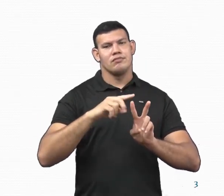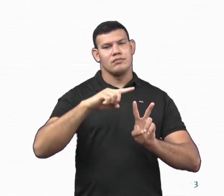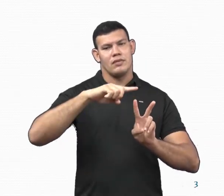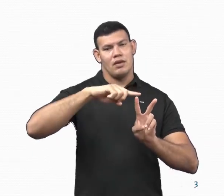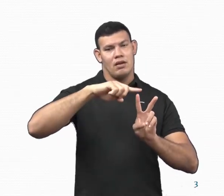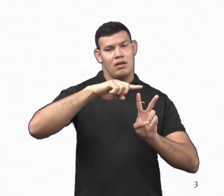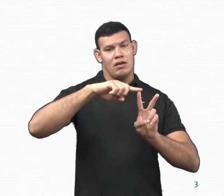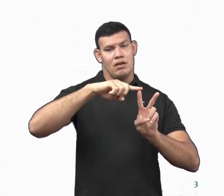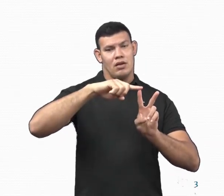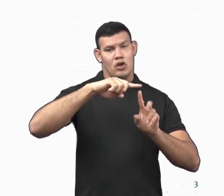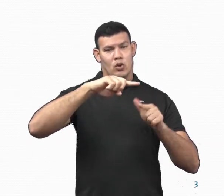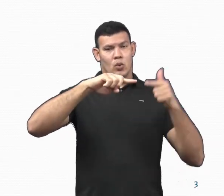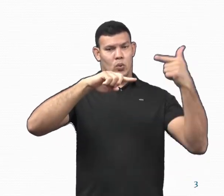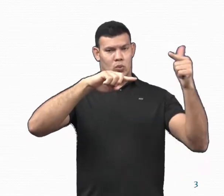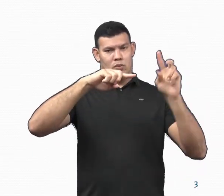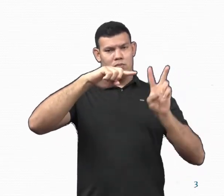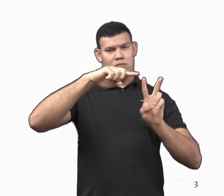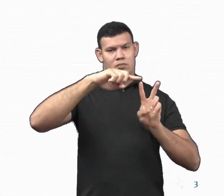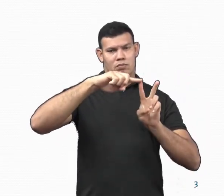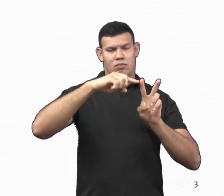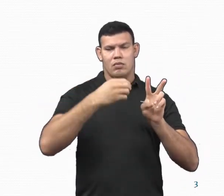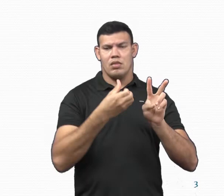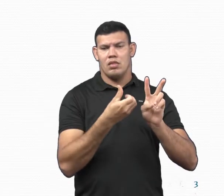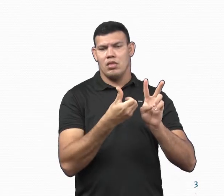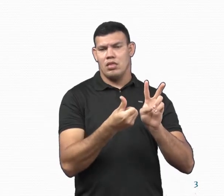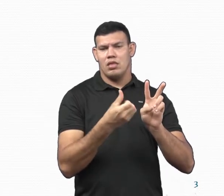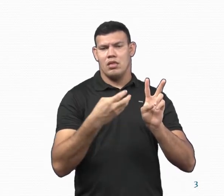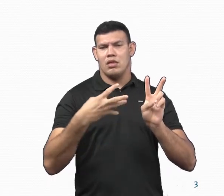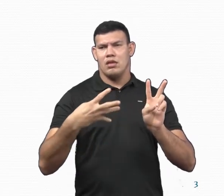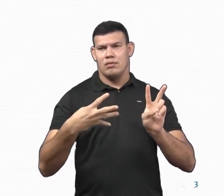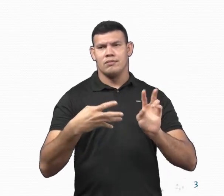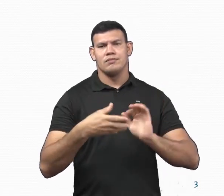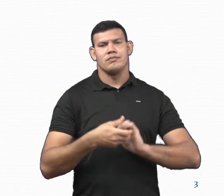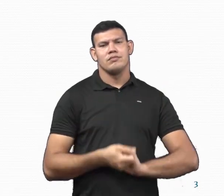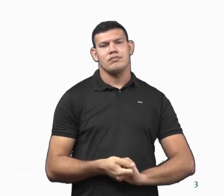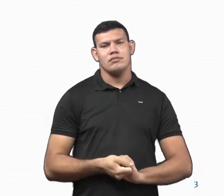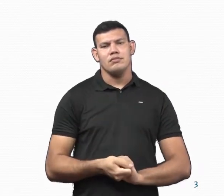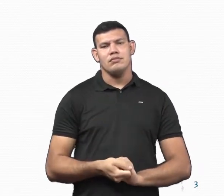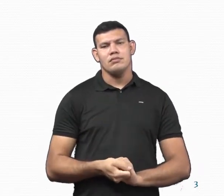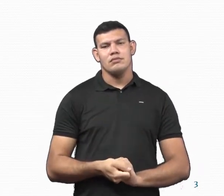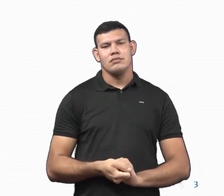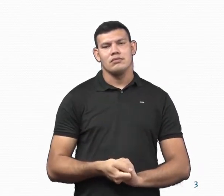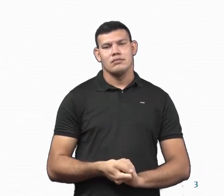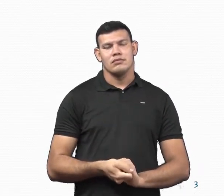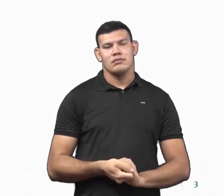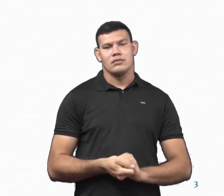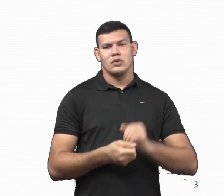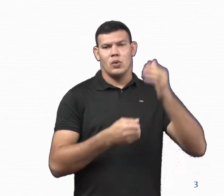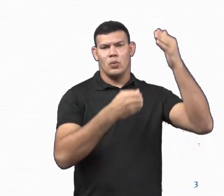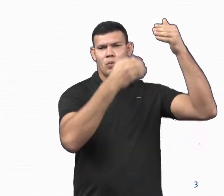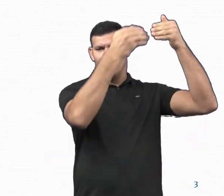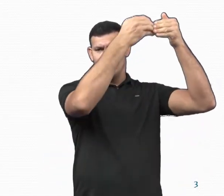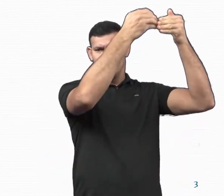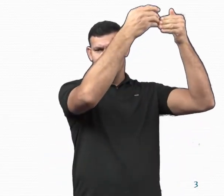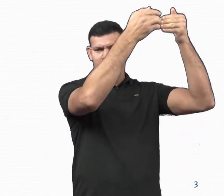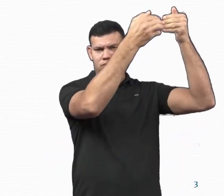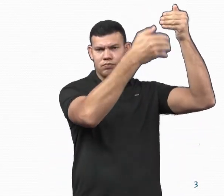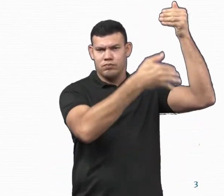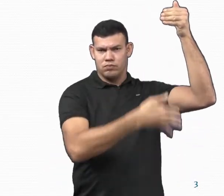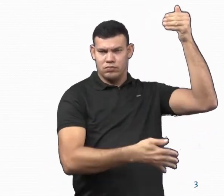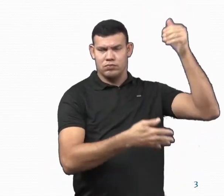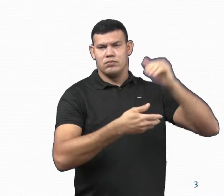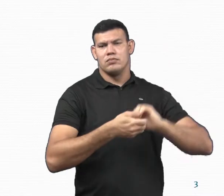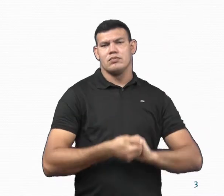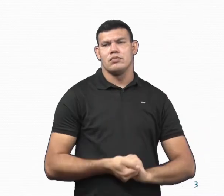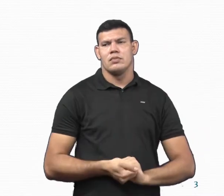quadrada de 64, que é um número maiorzinho aí, só pra gente ir pegando o jeito da fatoração nessa parte. Então, eu vou fazer aquela fatoração